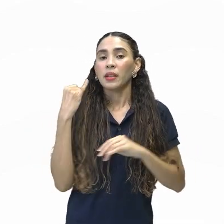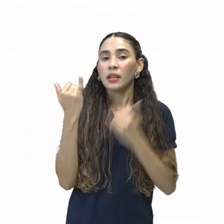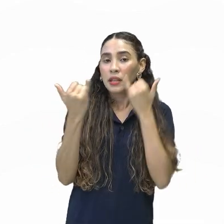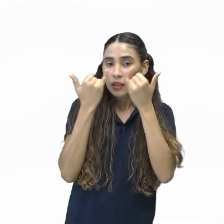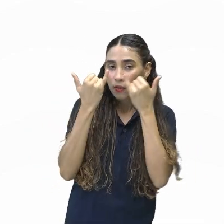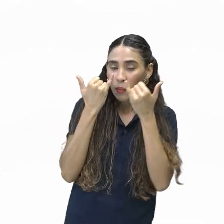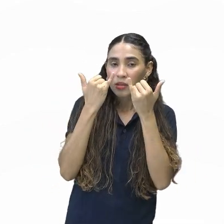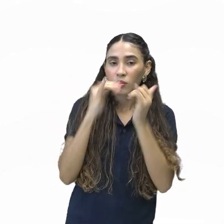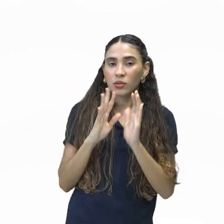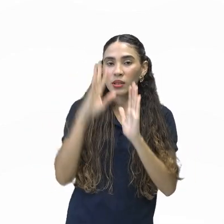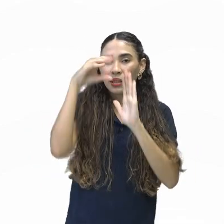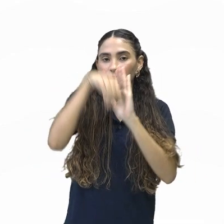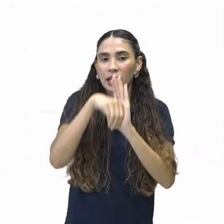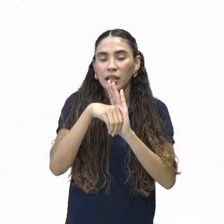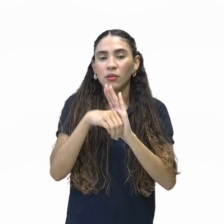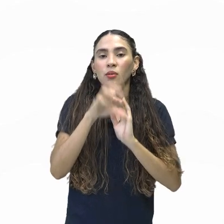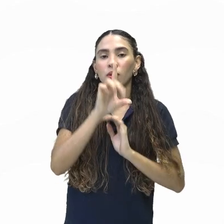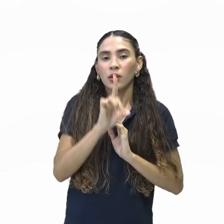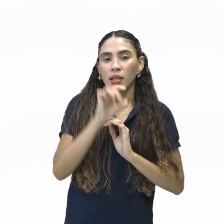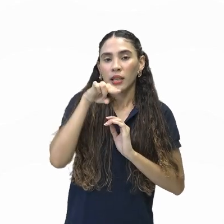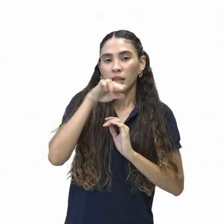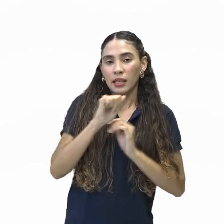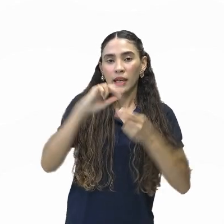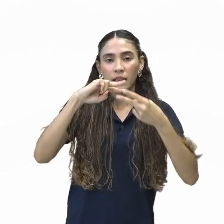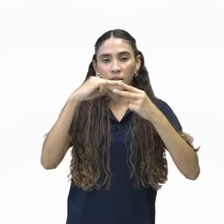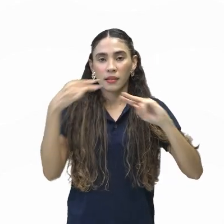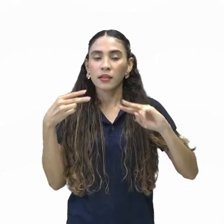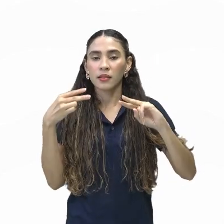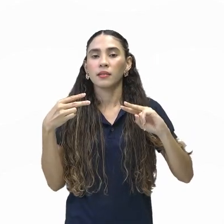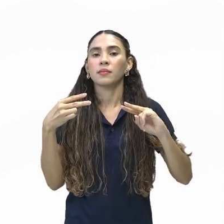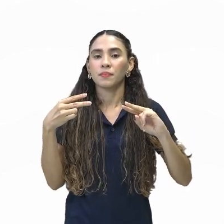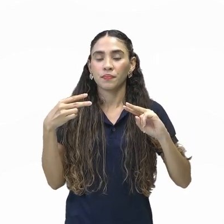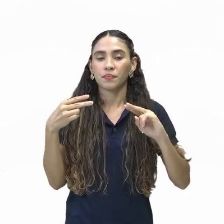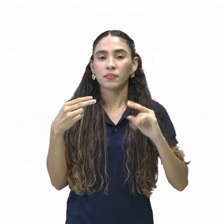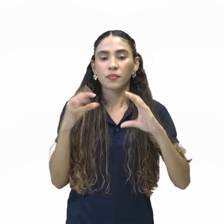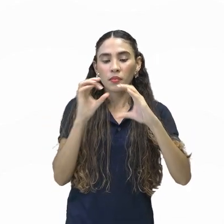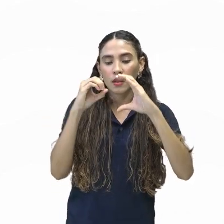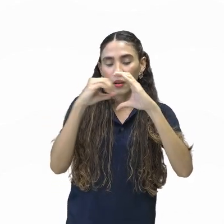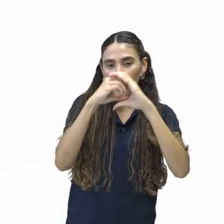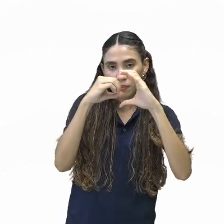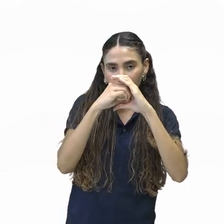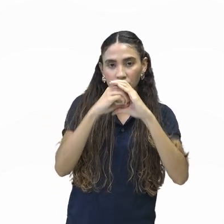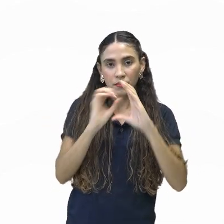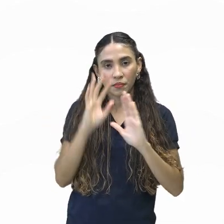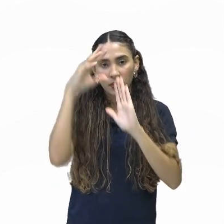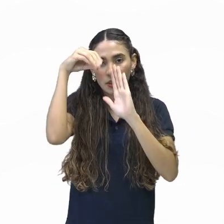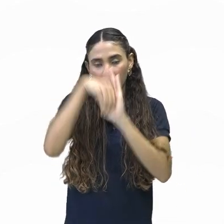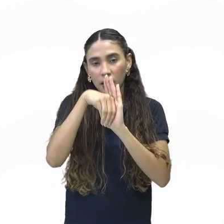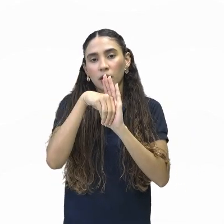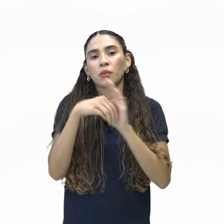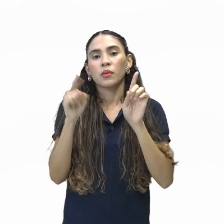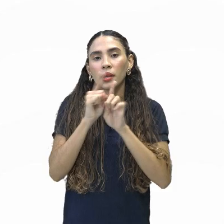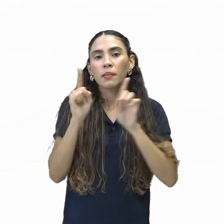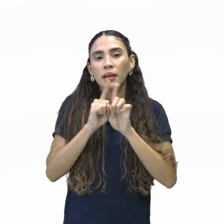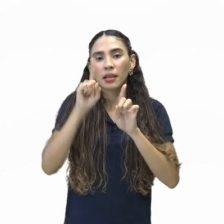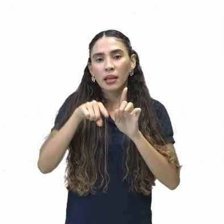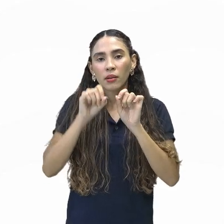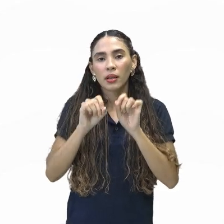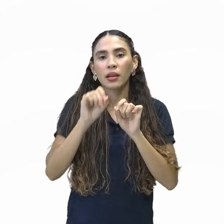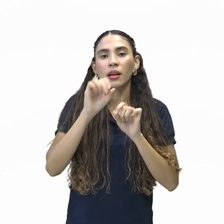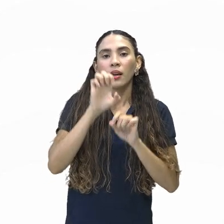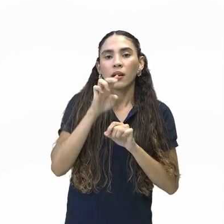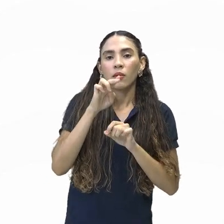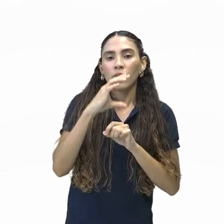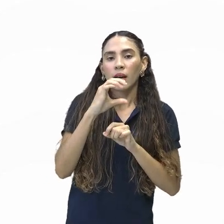informações contidas no DNA, né, presente no núcleo das células dos indivíduos que são